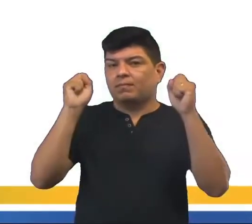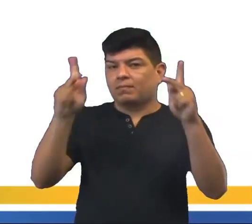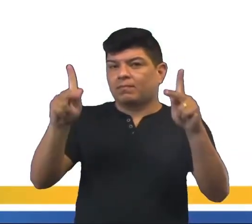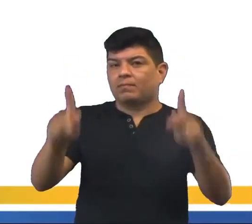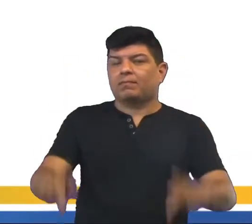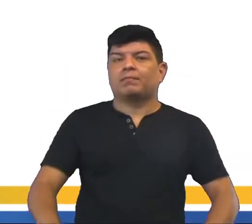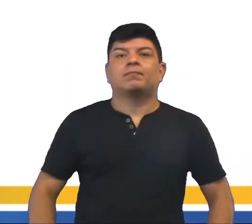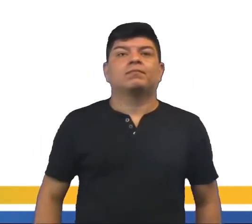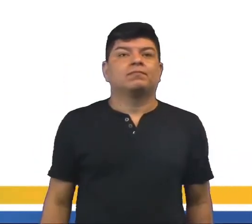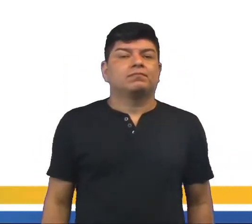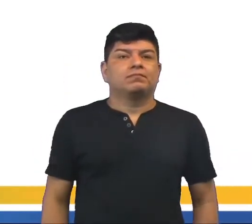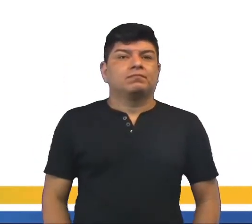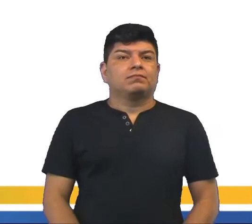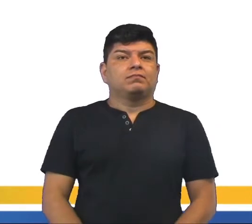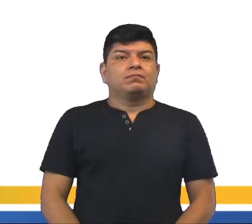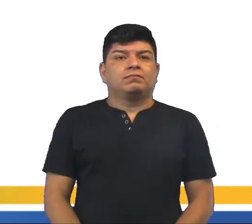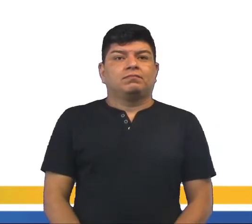galerinha?